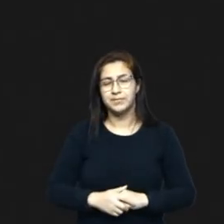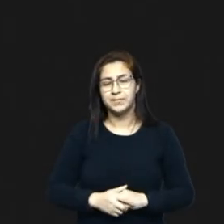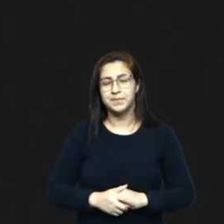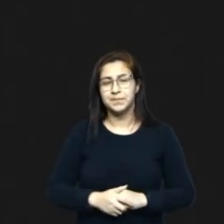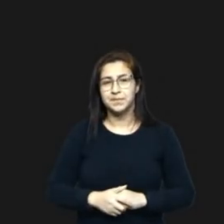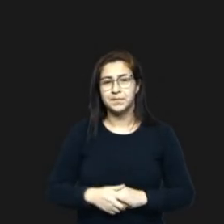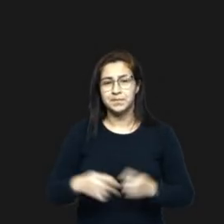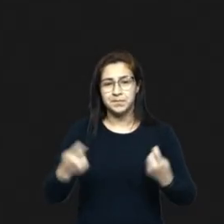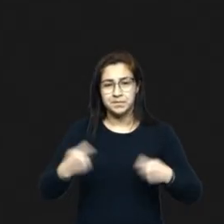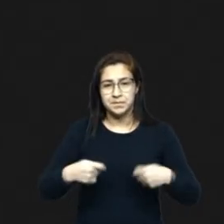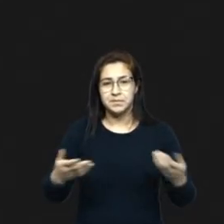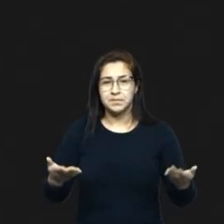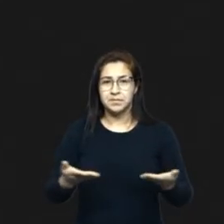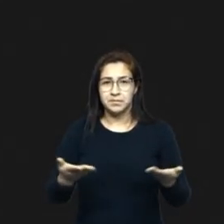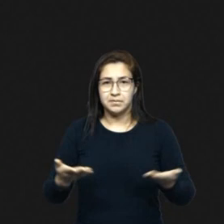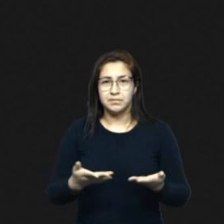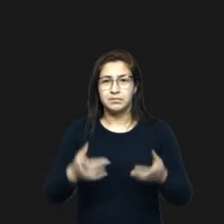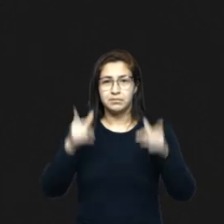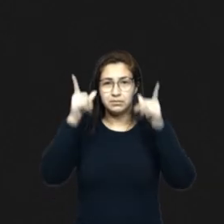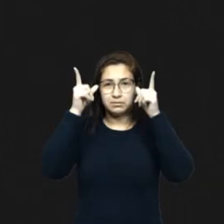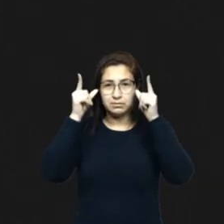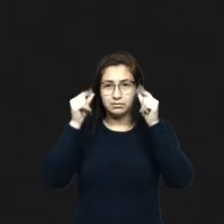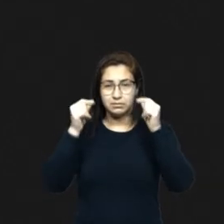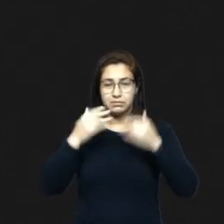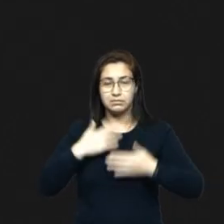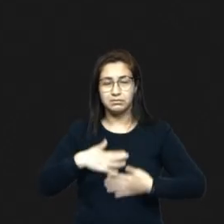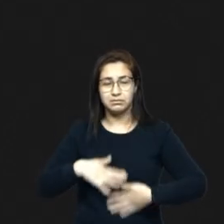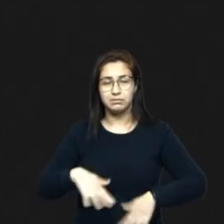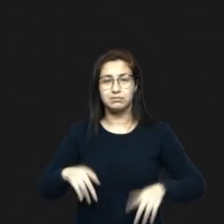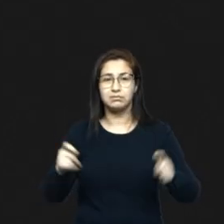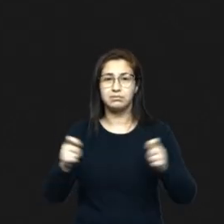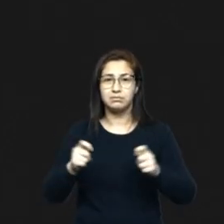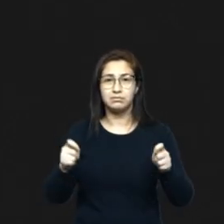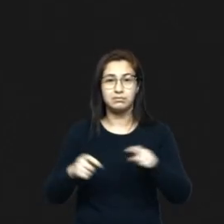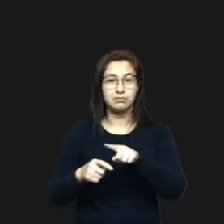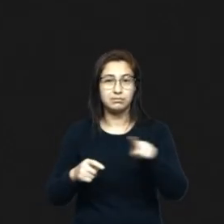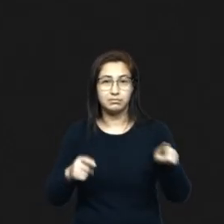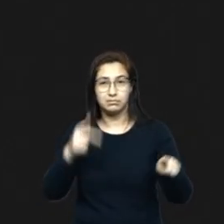é o momento que nós temos que aliviar, né, aqueles que já saíram